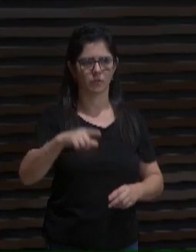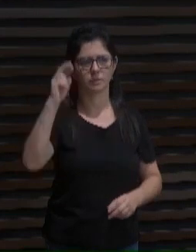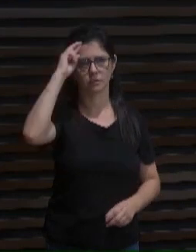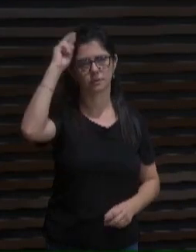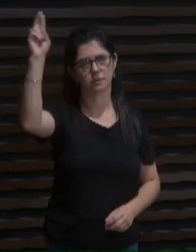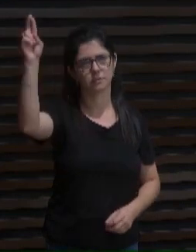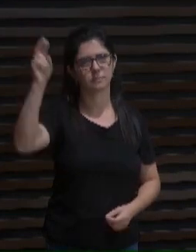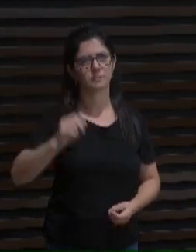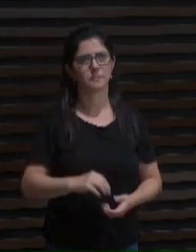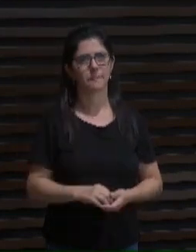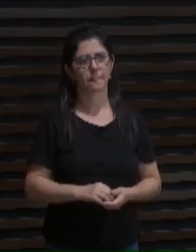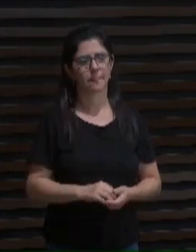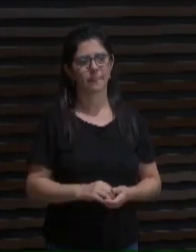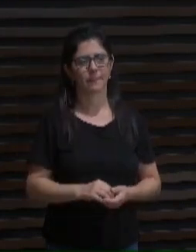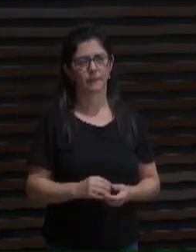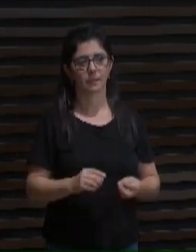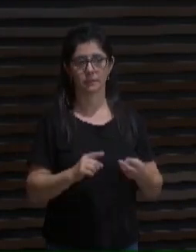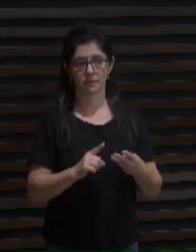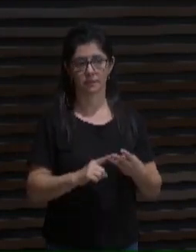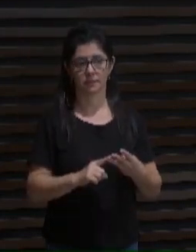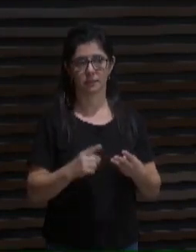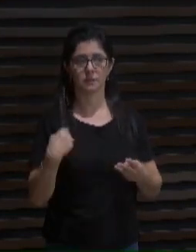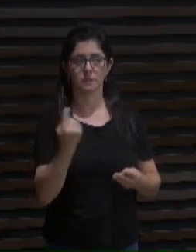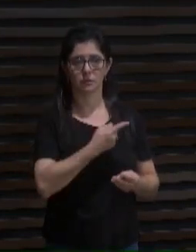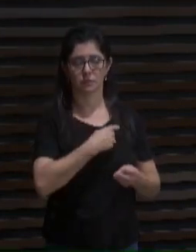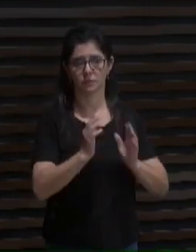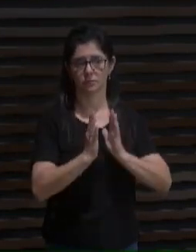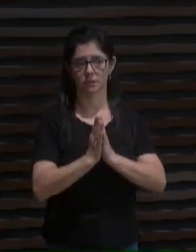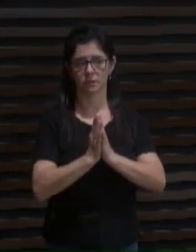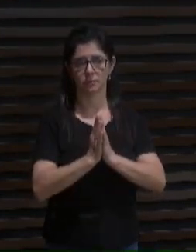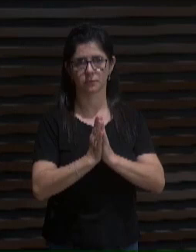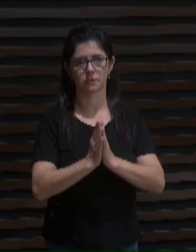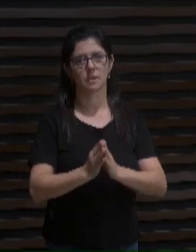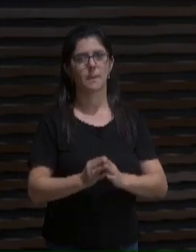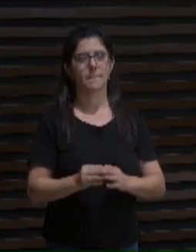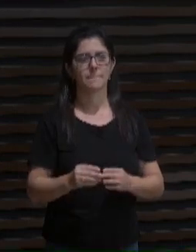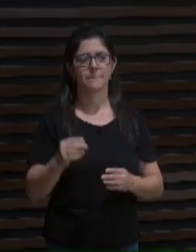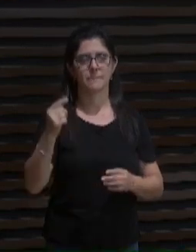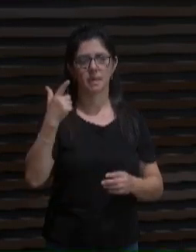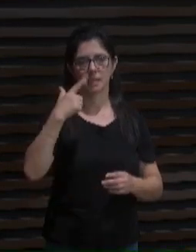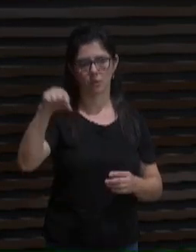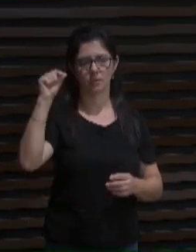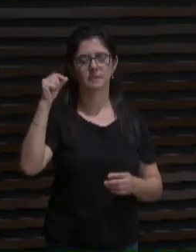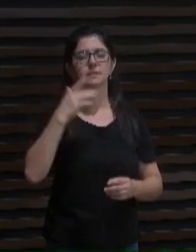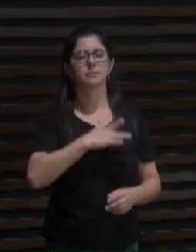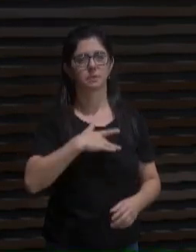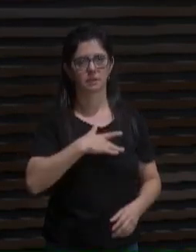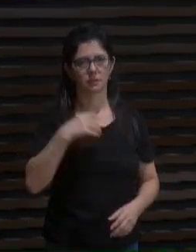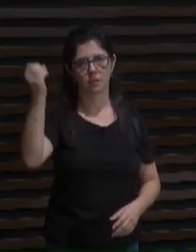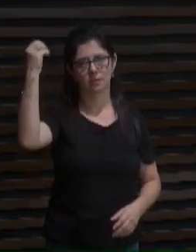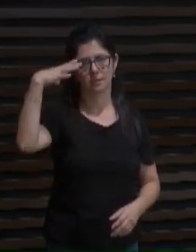Então a terceiro aqui, nós oramos para alcançar misericórdia, graça